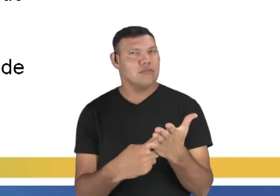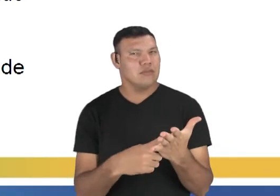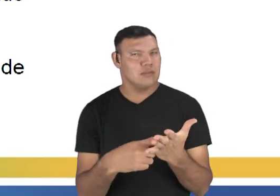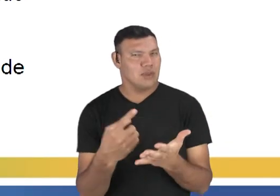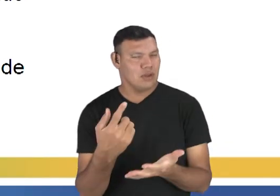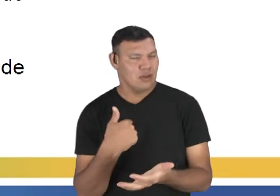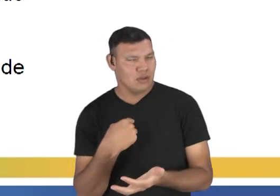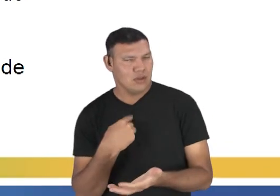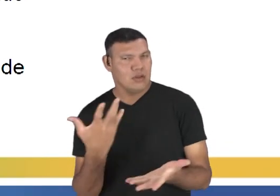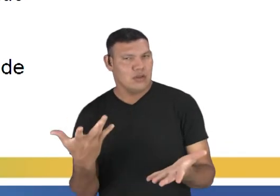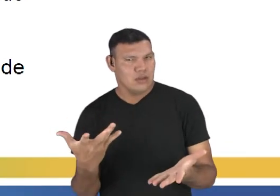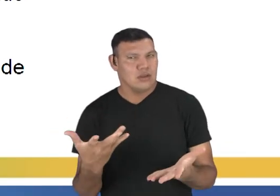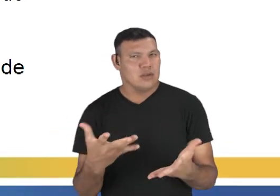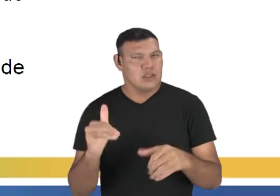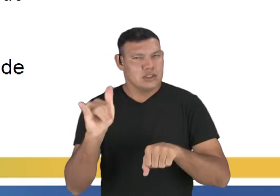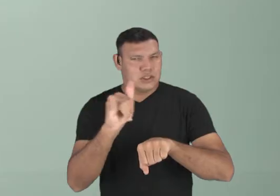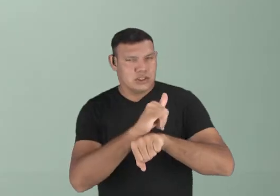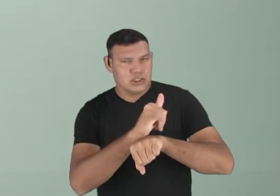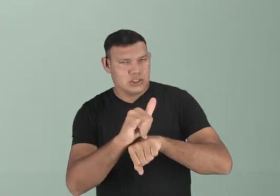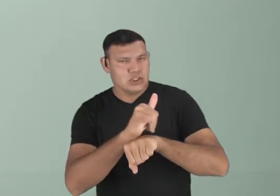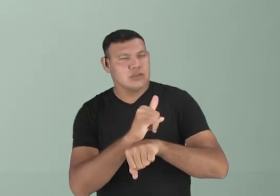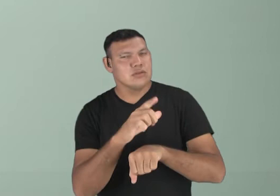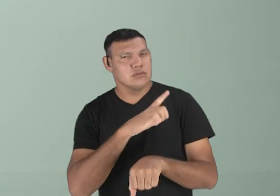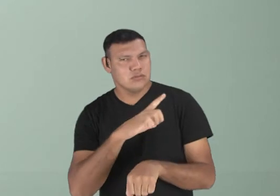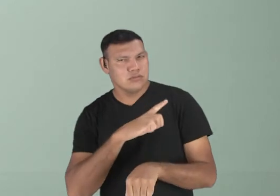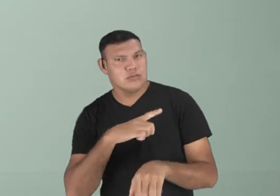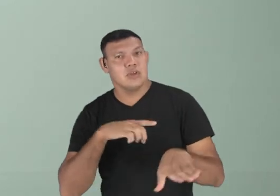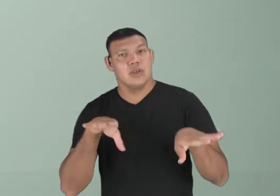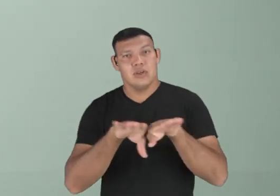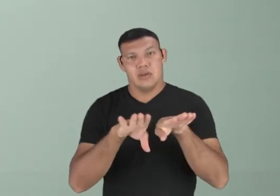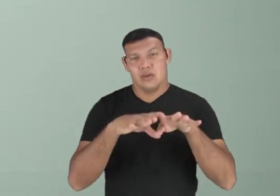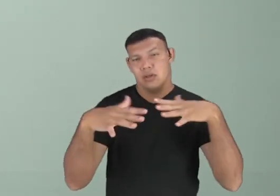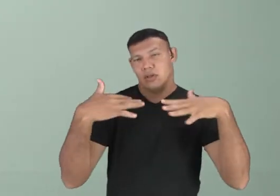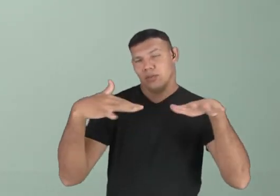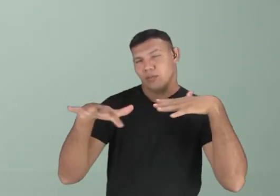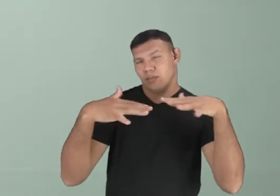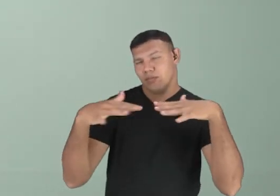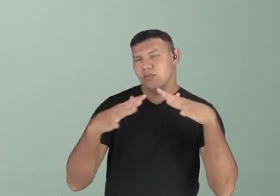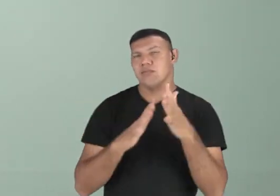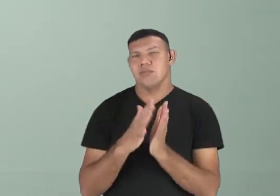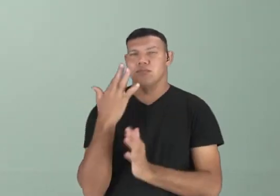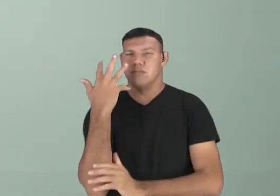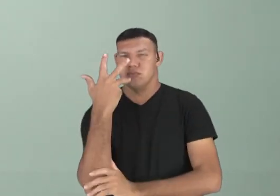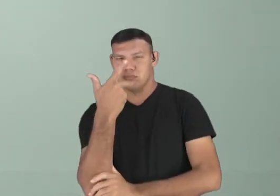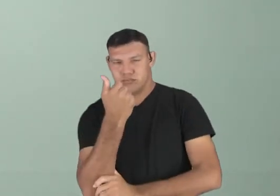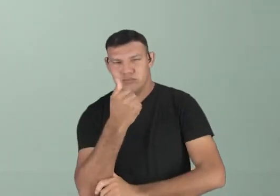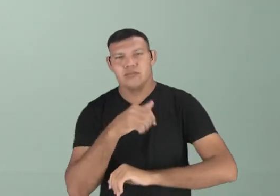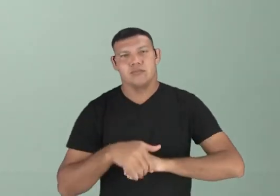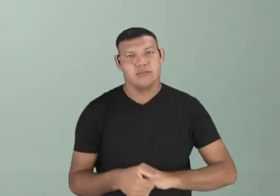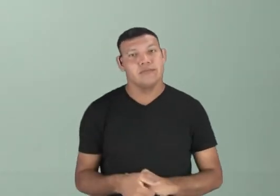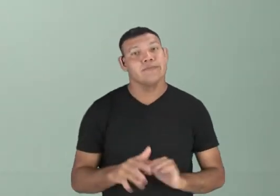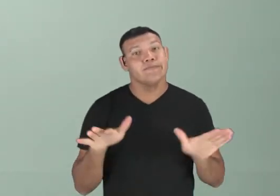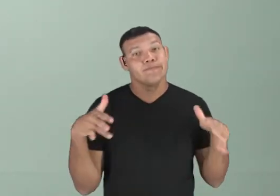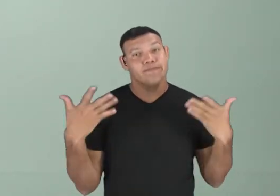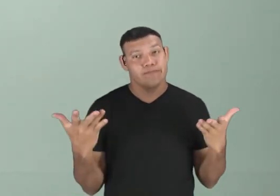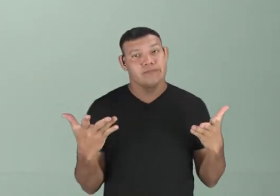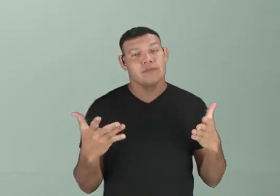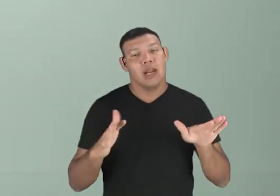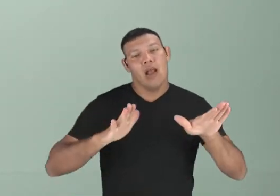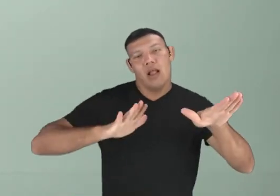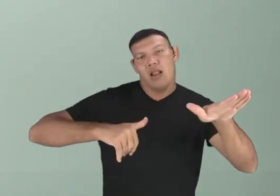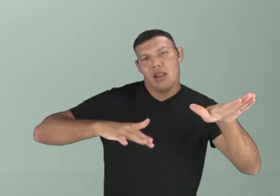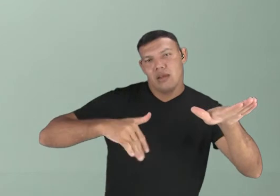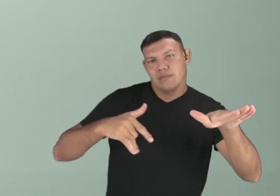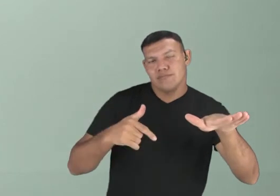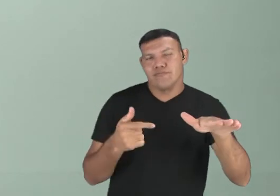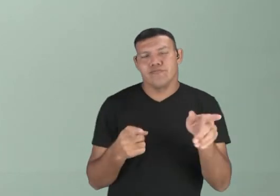ter técnica e você vai combinar os movimentos com seus parceiros para sair um negócio bacana? Inclusive, lá no nado